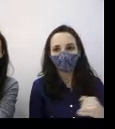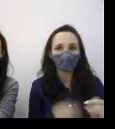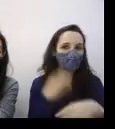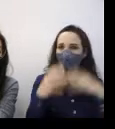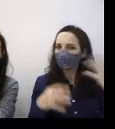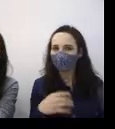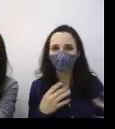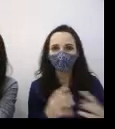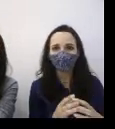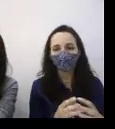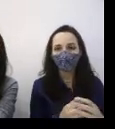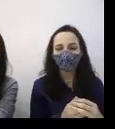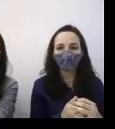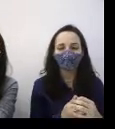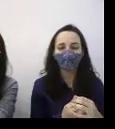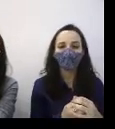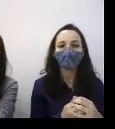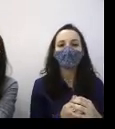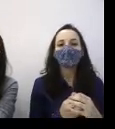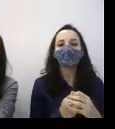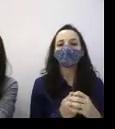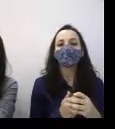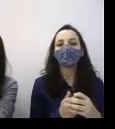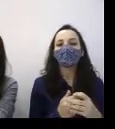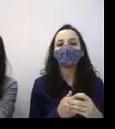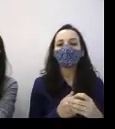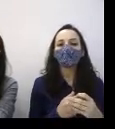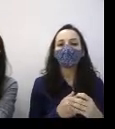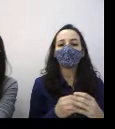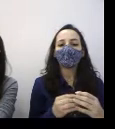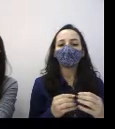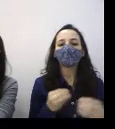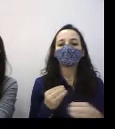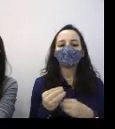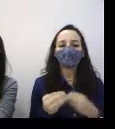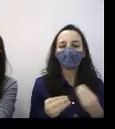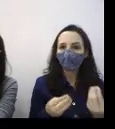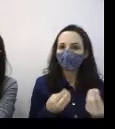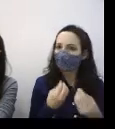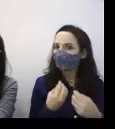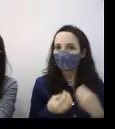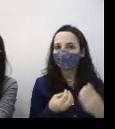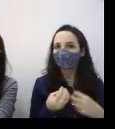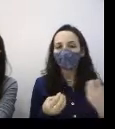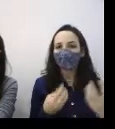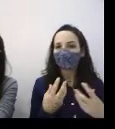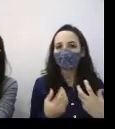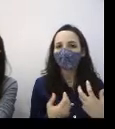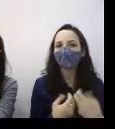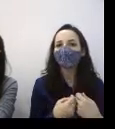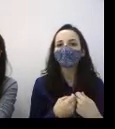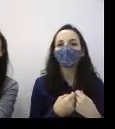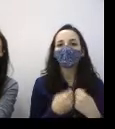com o retorno, então houve uma mudança de rotina de novo. Então, assim, o quanto nós precisamos lidar com essas